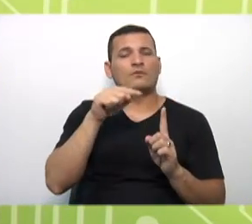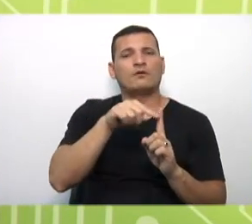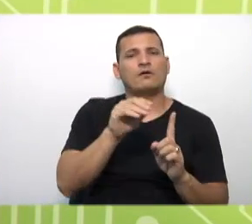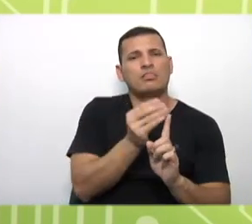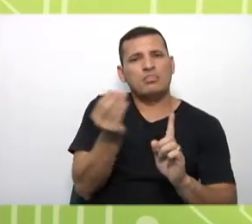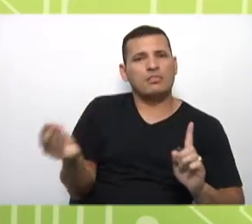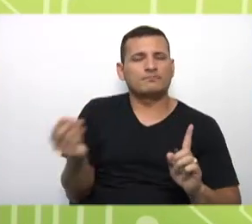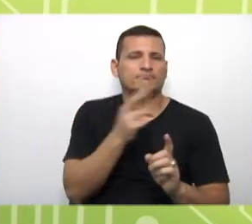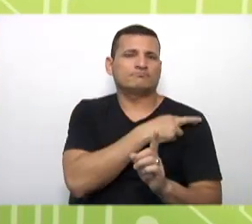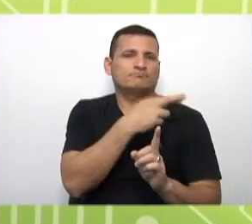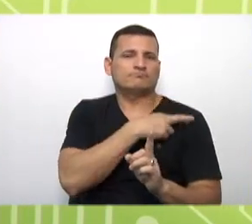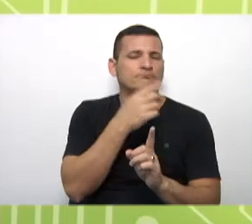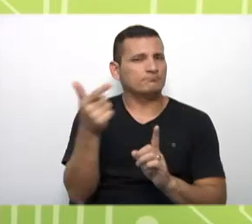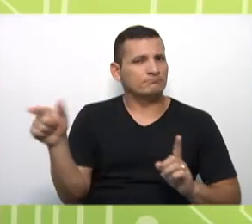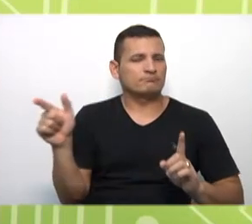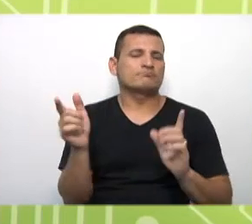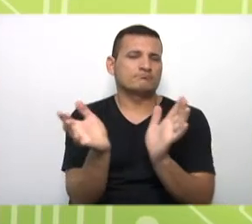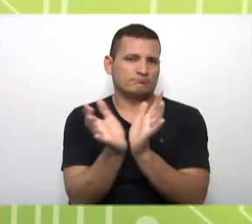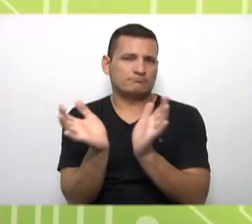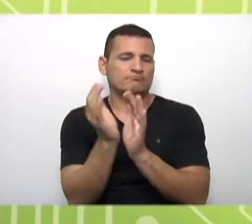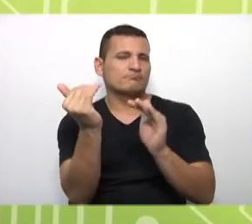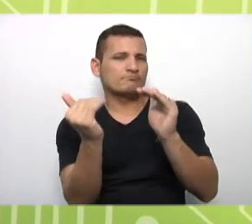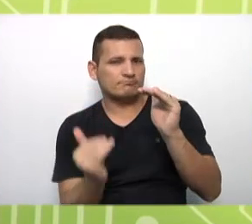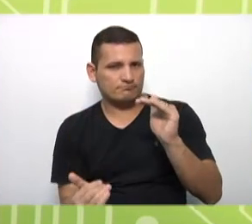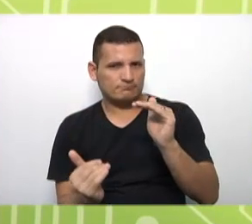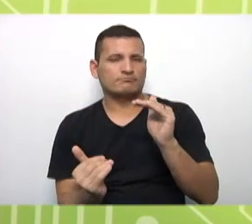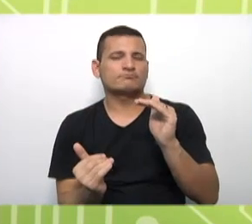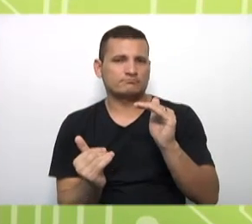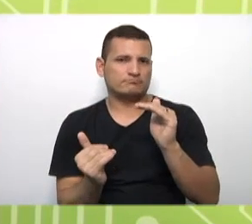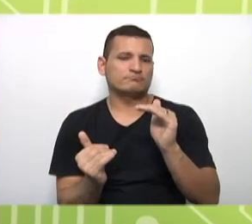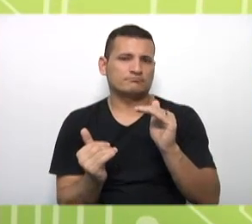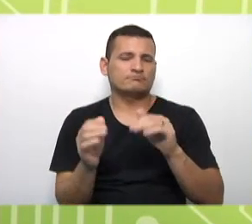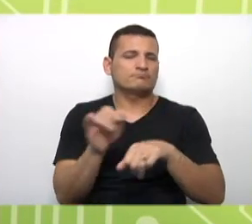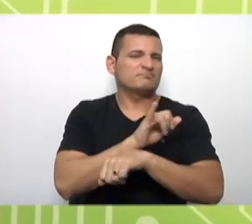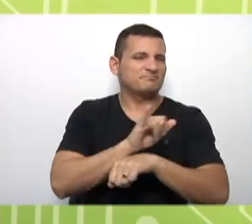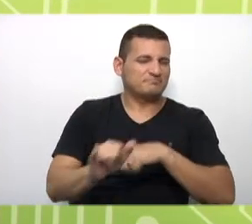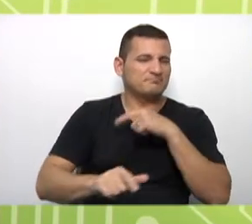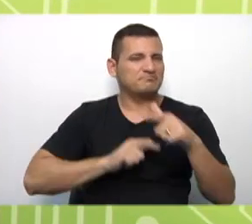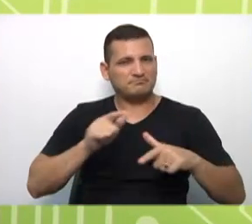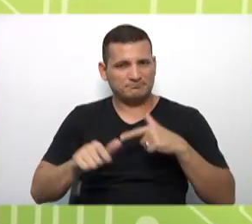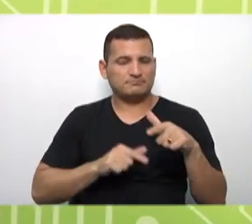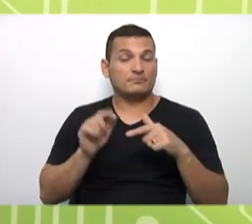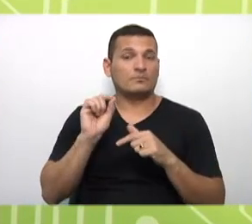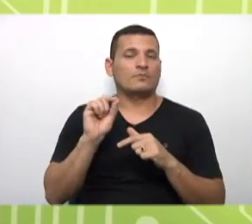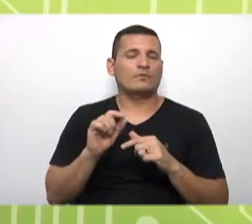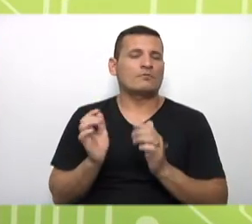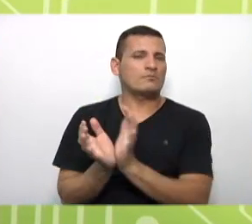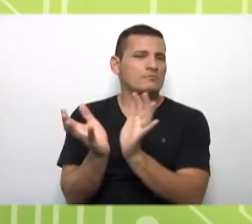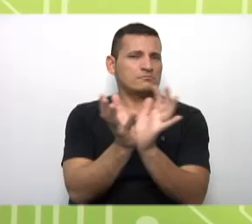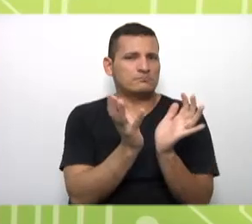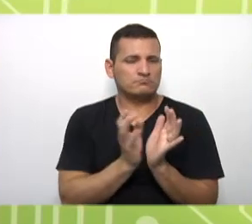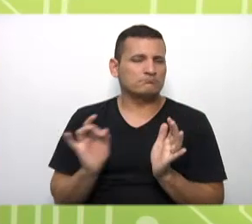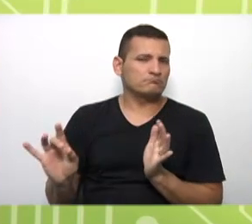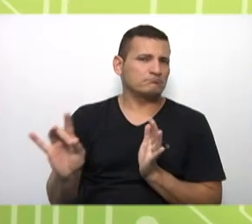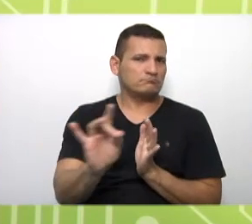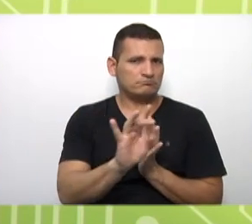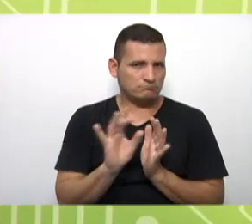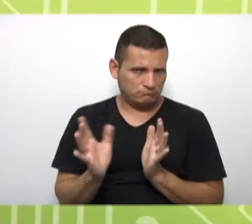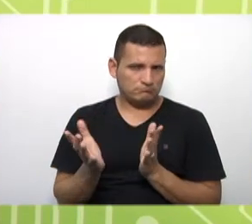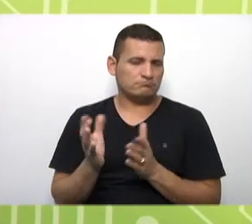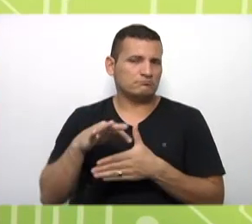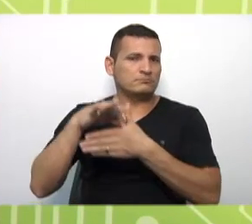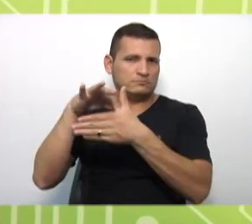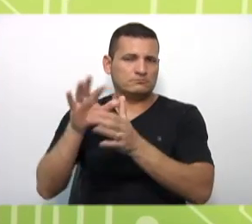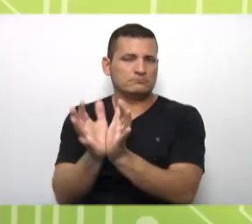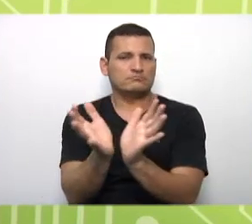as responsabilidades de nível estático, de nível operacional, para cada os gestores ali das